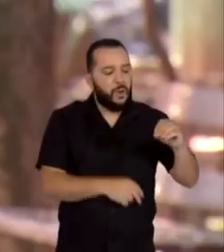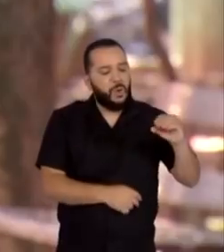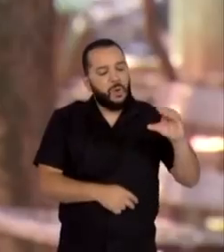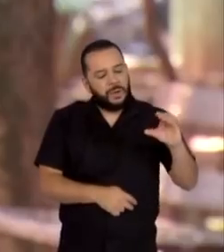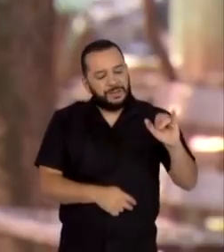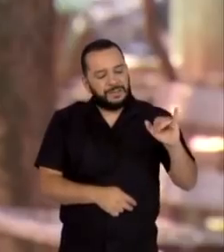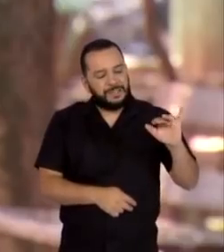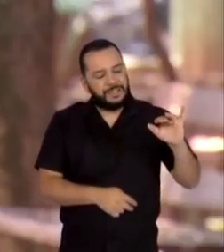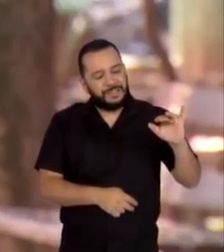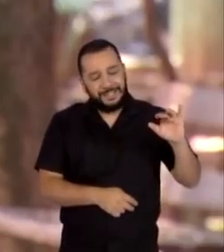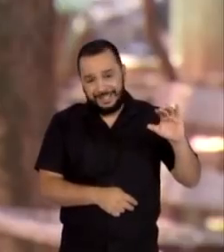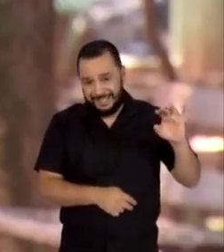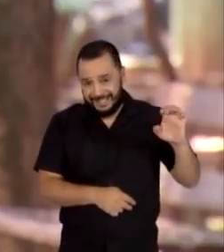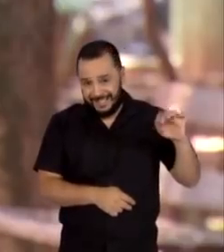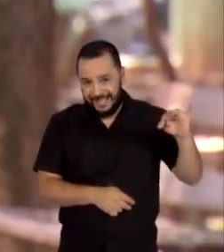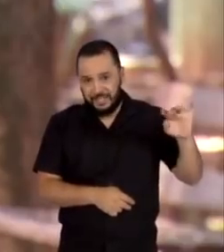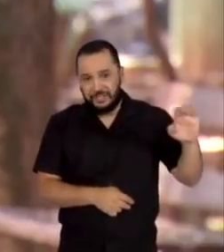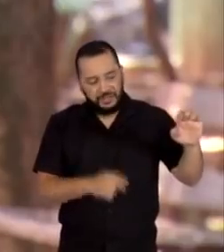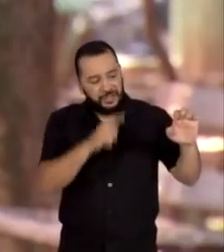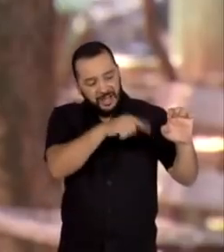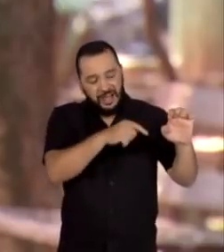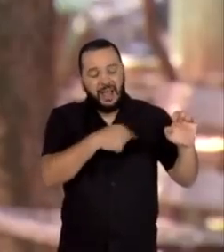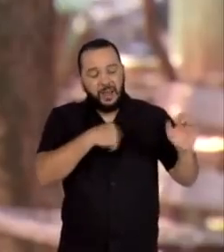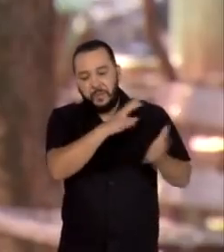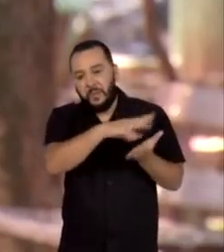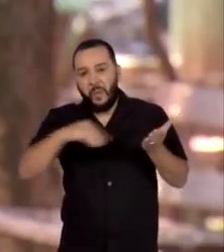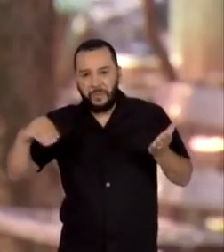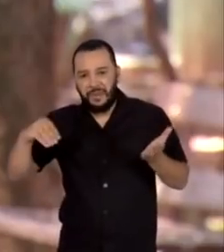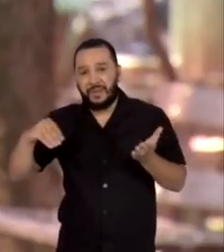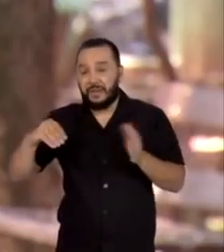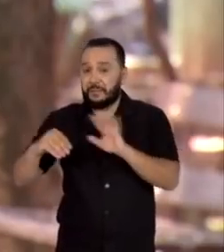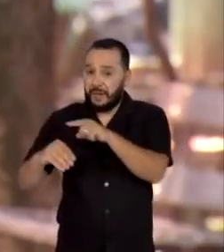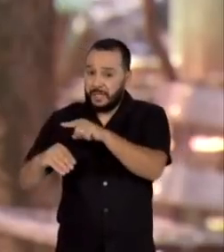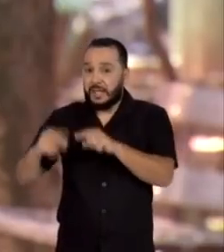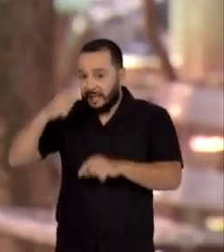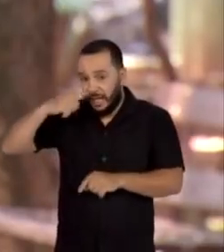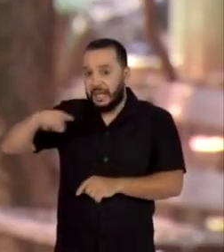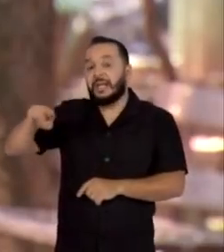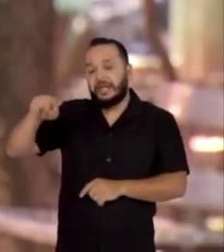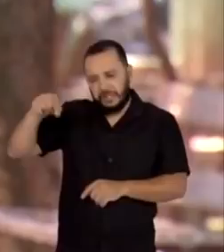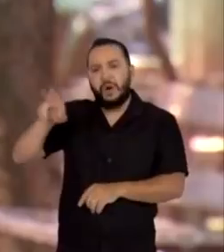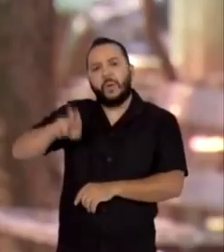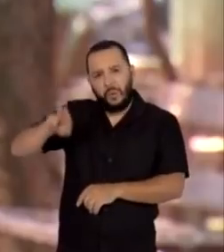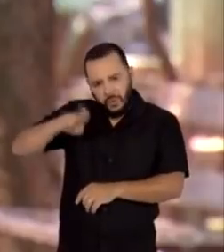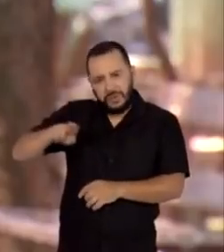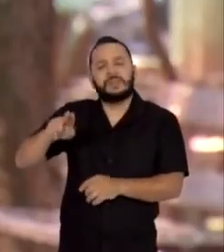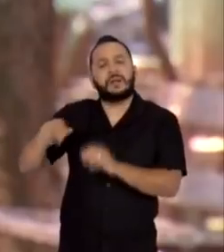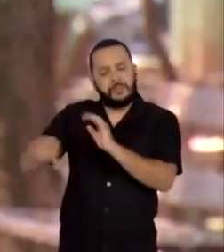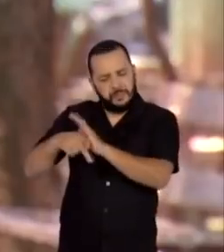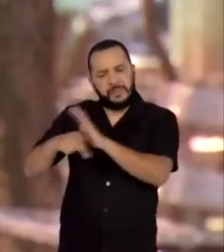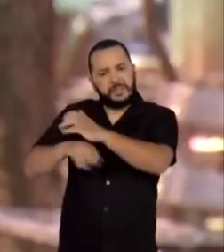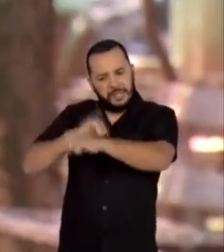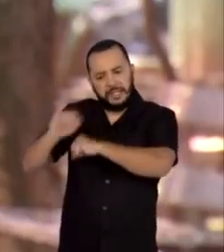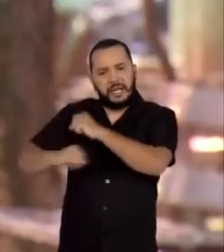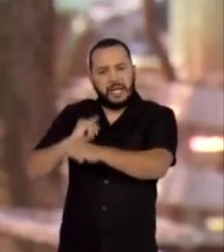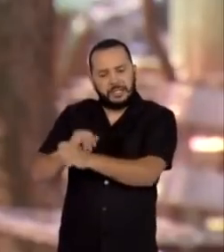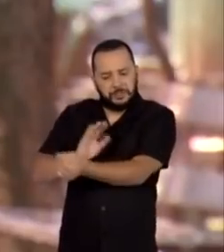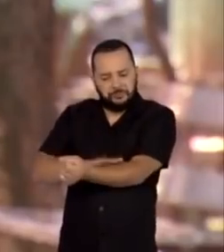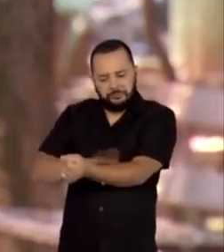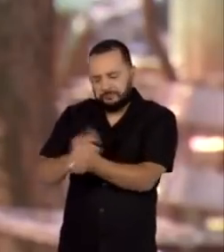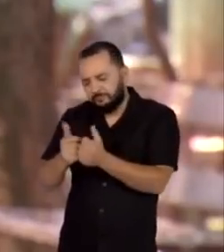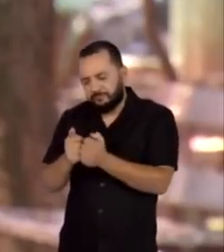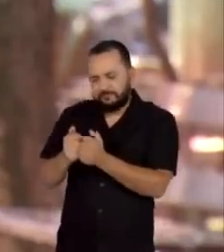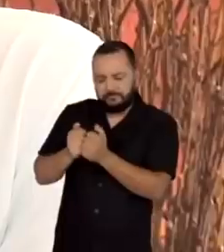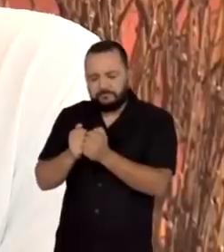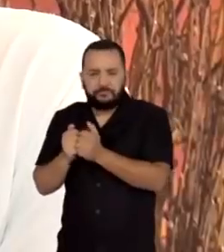a Tailândia é hoje o 5º maior consumidor de internet do planeta. Lá, os jovens passam mais de 9 horas por dia no